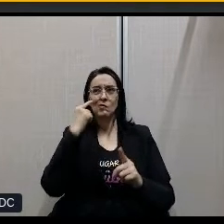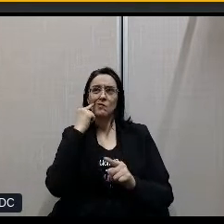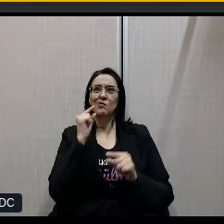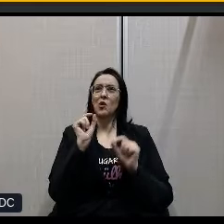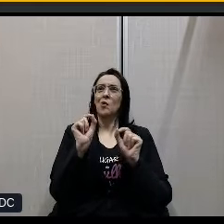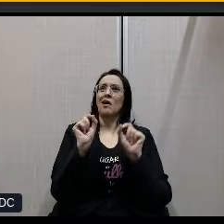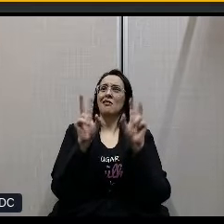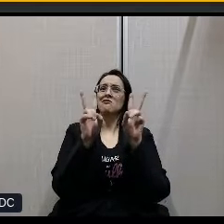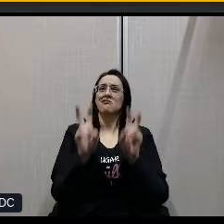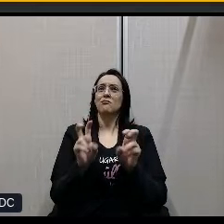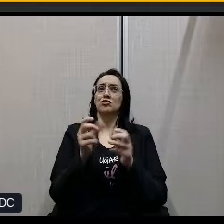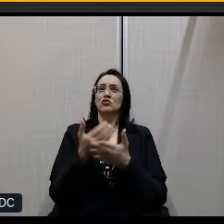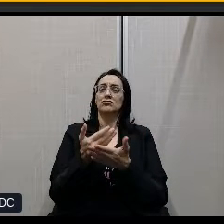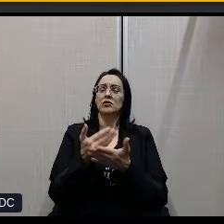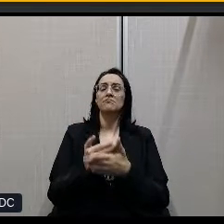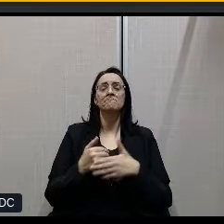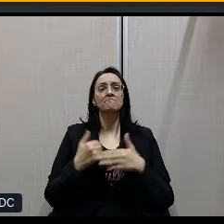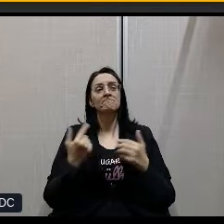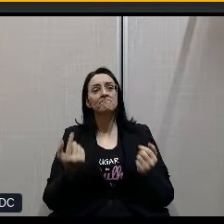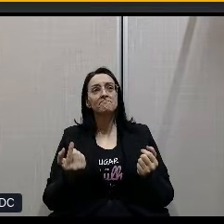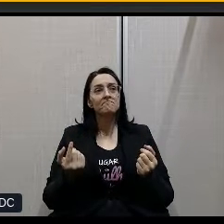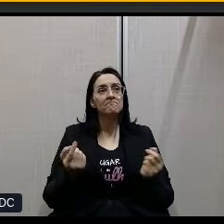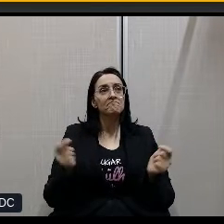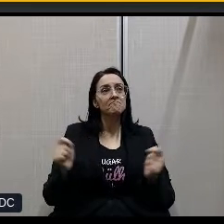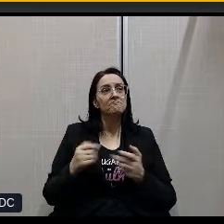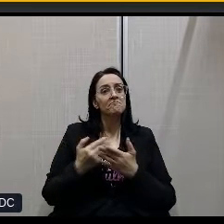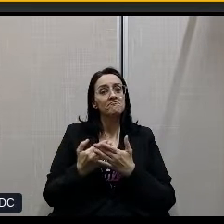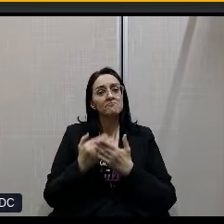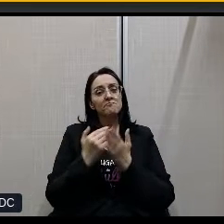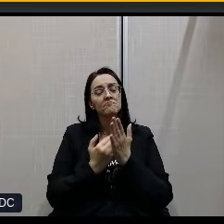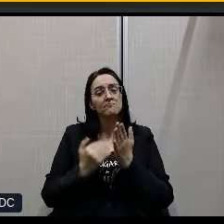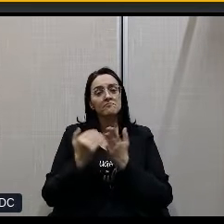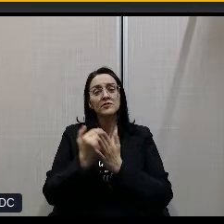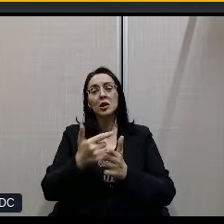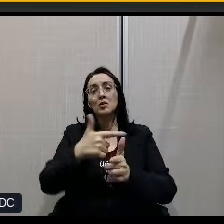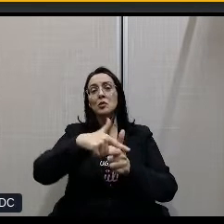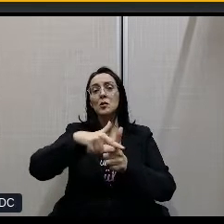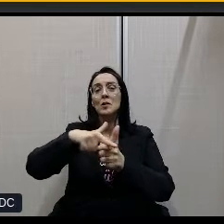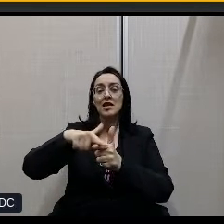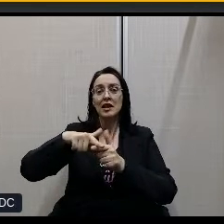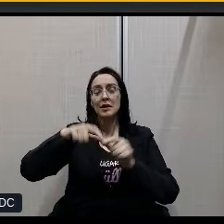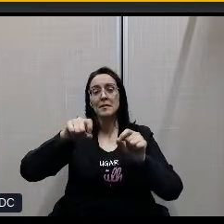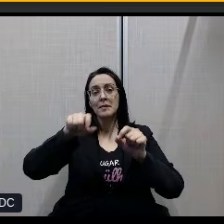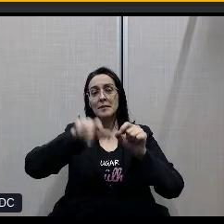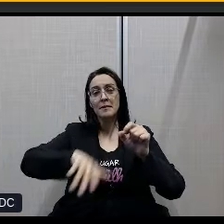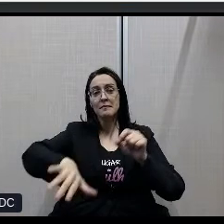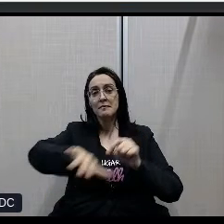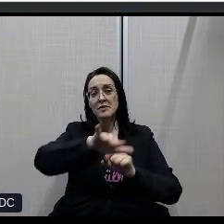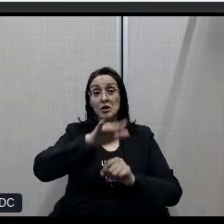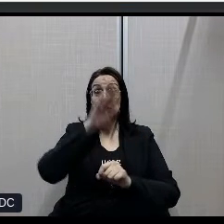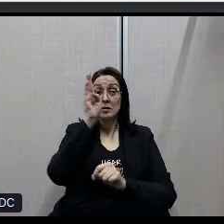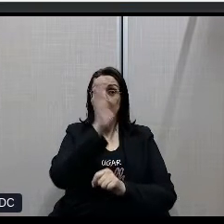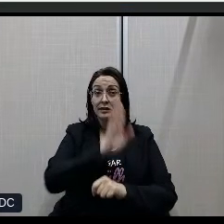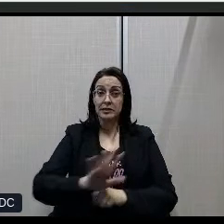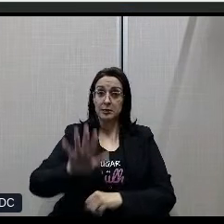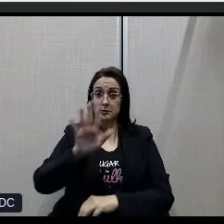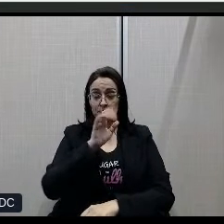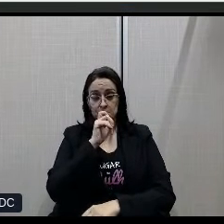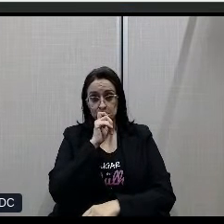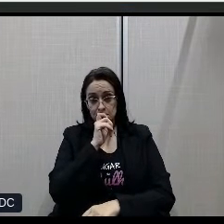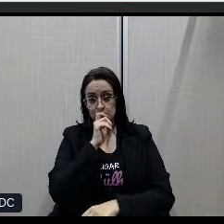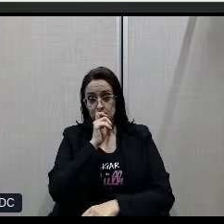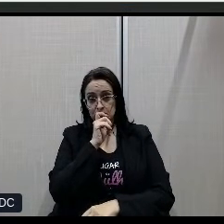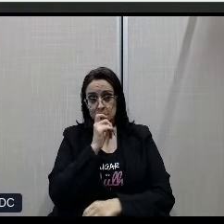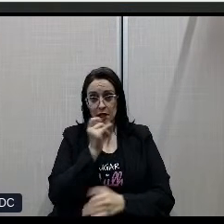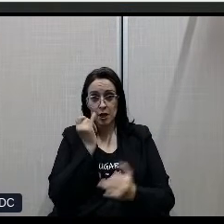estudar? E aí falei, vou estudar um pouquinho a problemática em relação ao ensino à distância no Brasil.